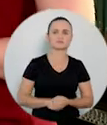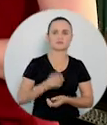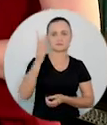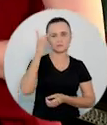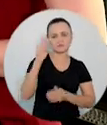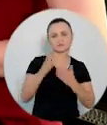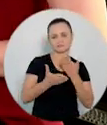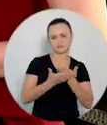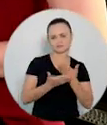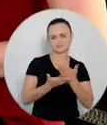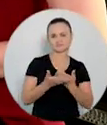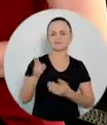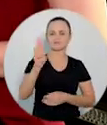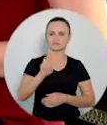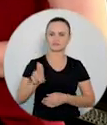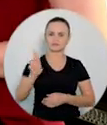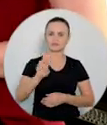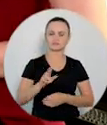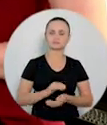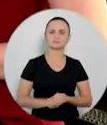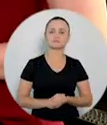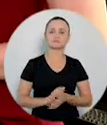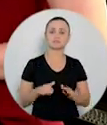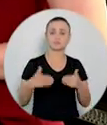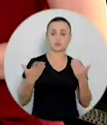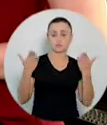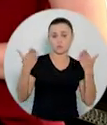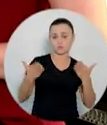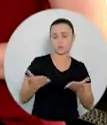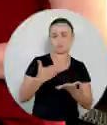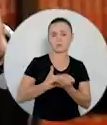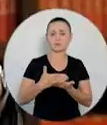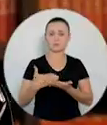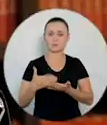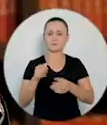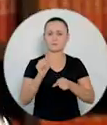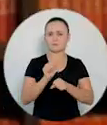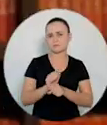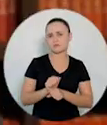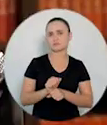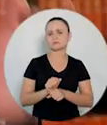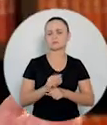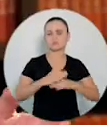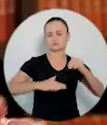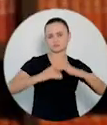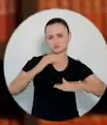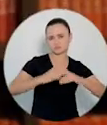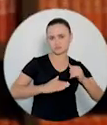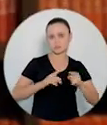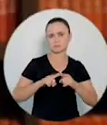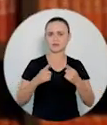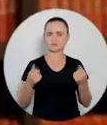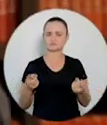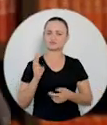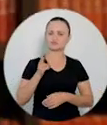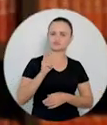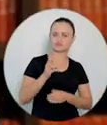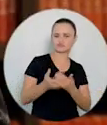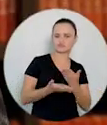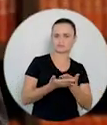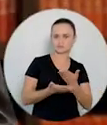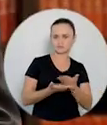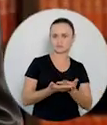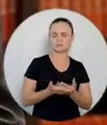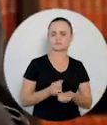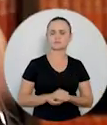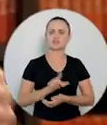de lá? Pois é, eu vou dar uma pequena pausa na vida profissional para dar continuidade e ampliar minha vida acadêmica. E eu escolhi, na verdade,